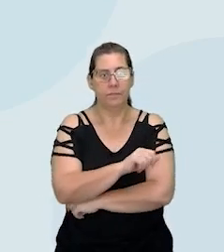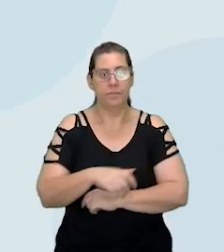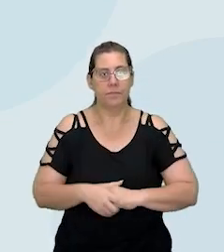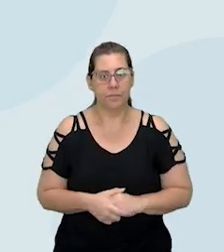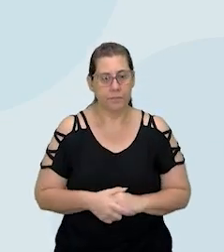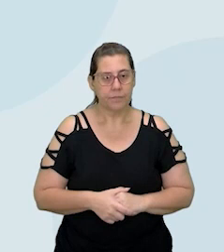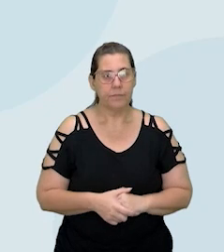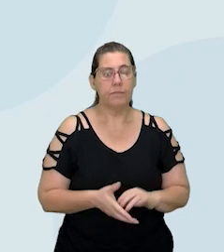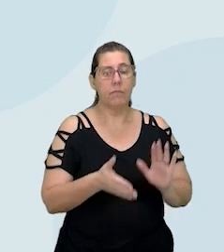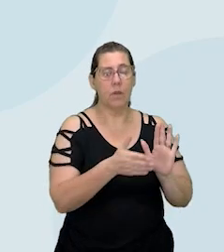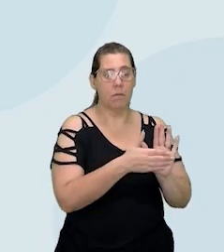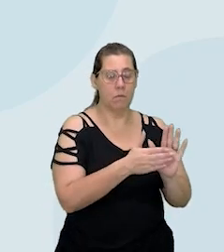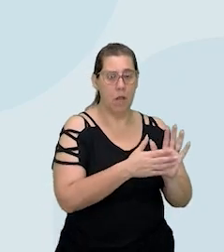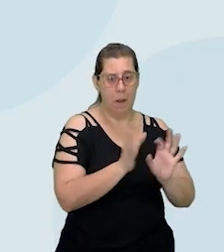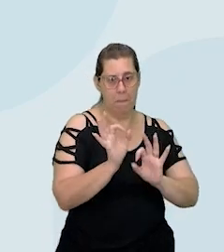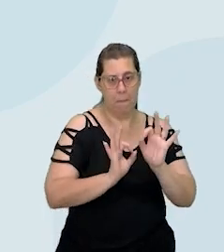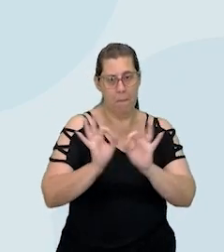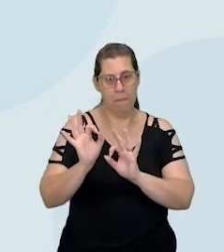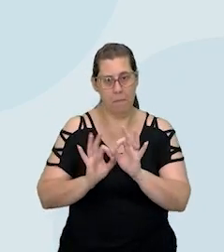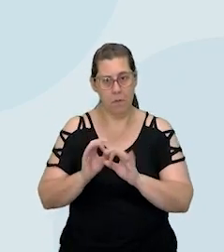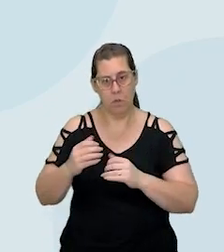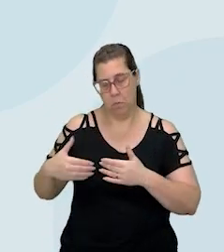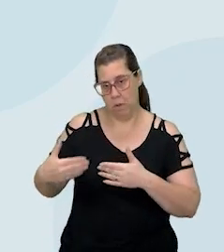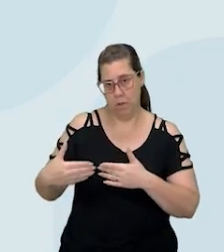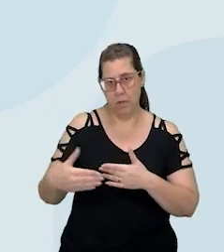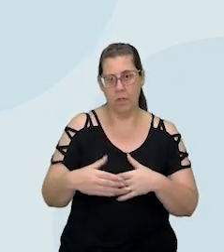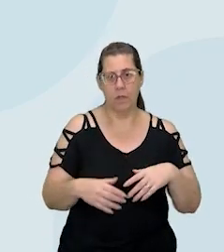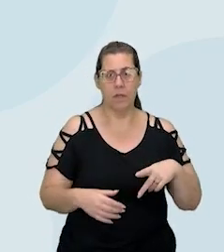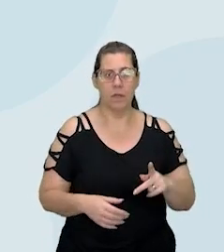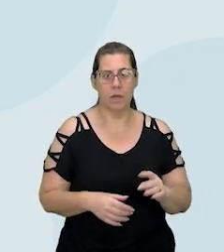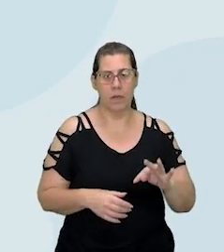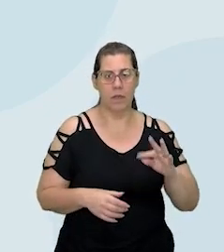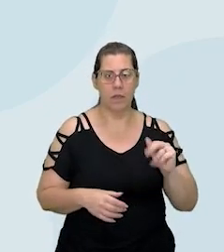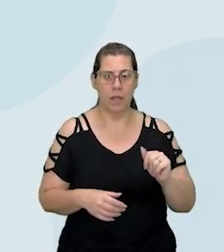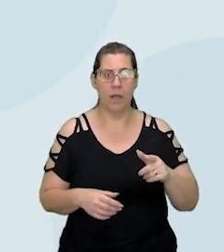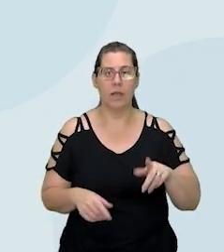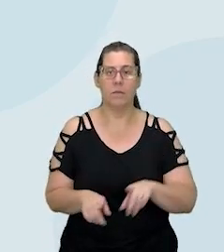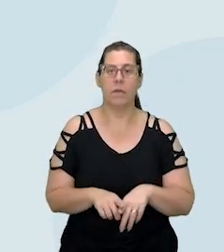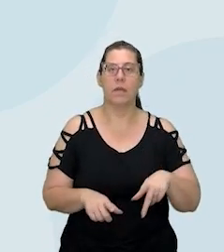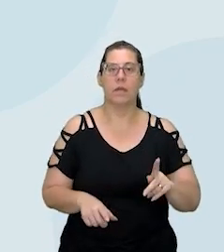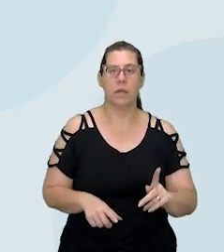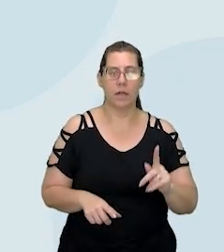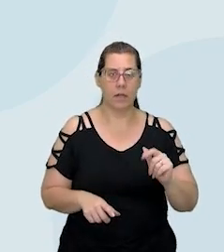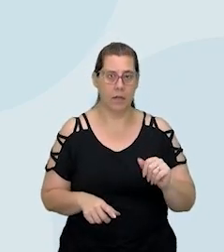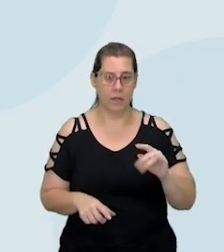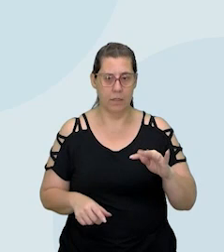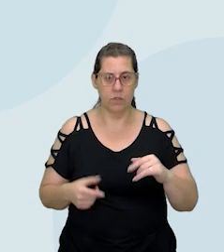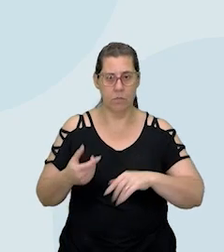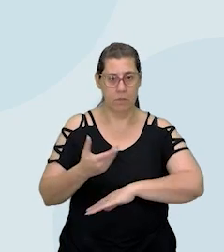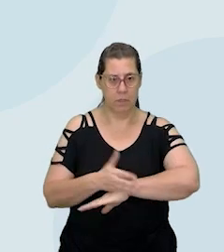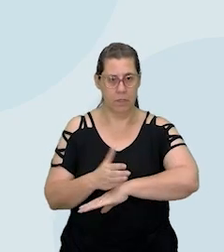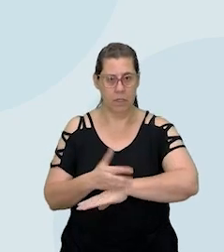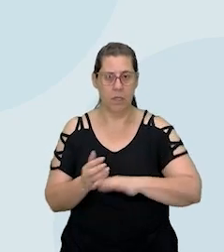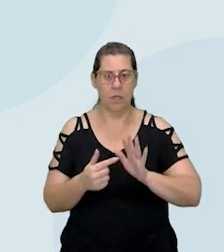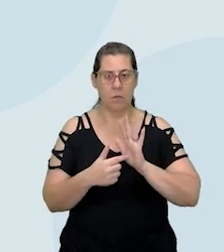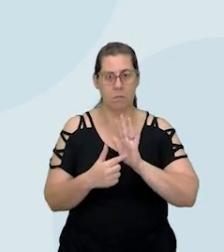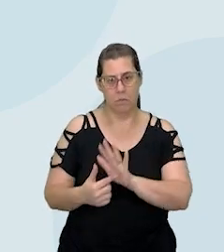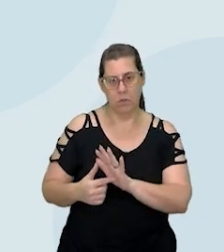estudantes. Propor a produção de uma sequência de kata e kati para ser ensaiada e